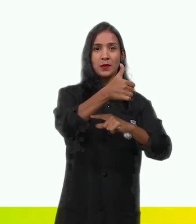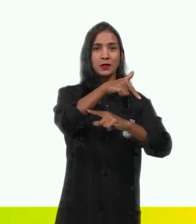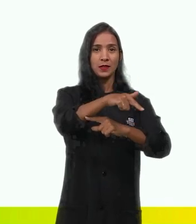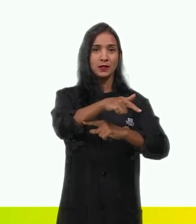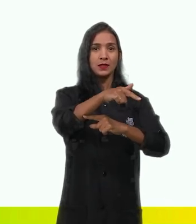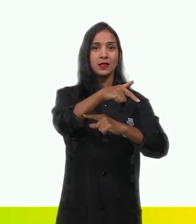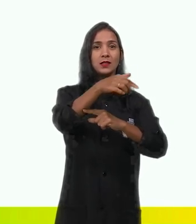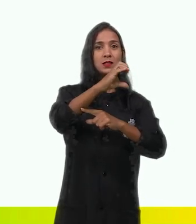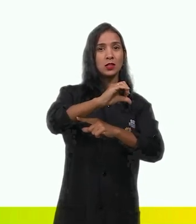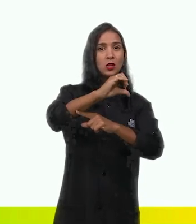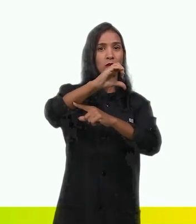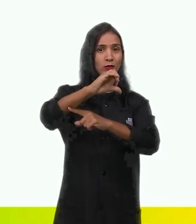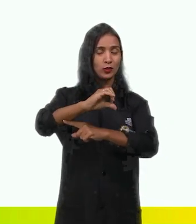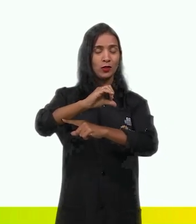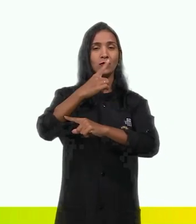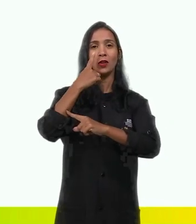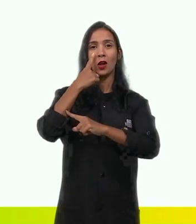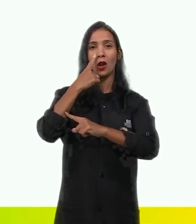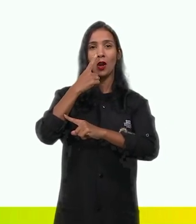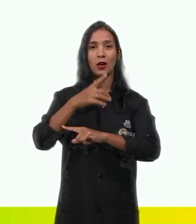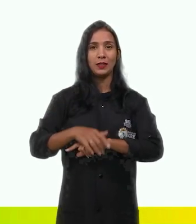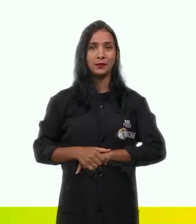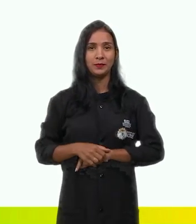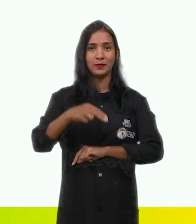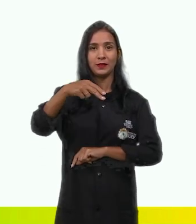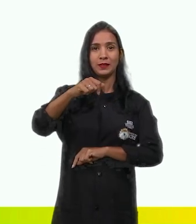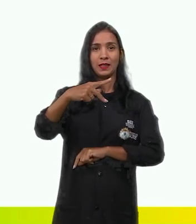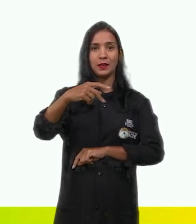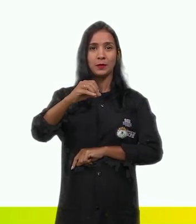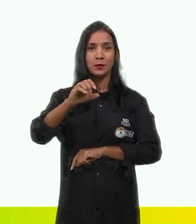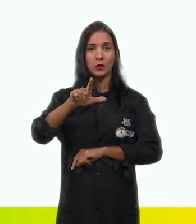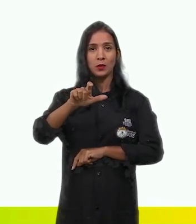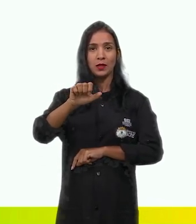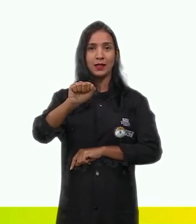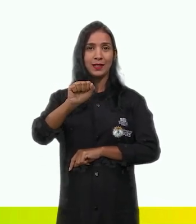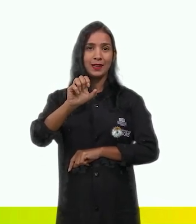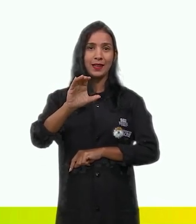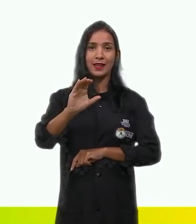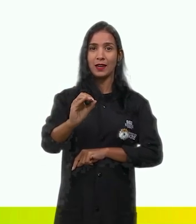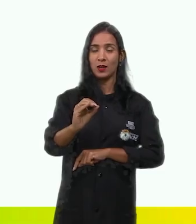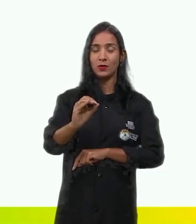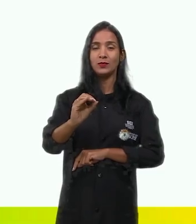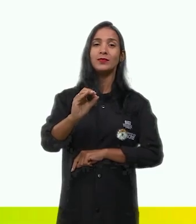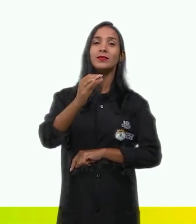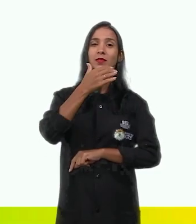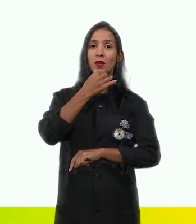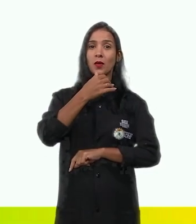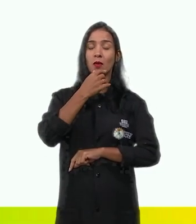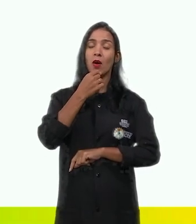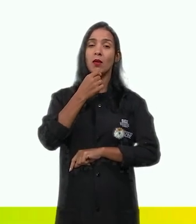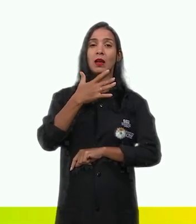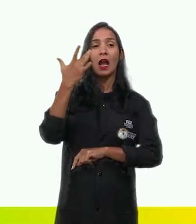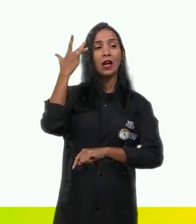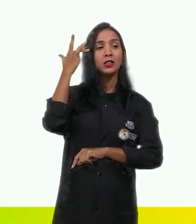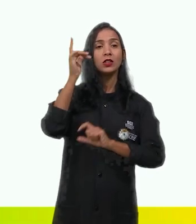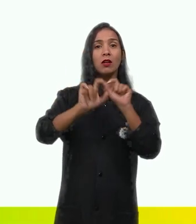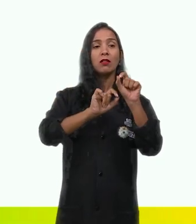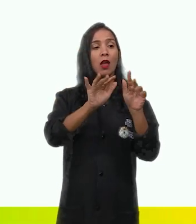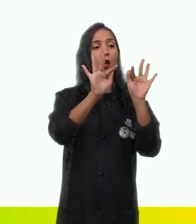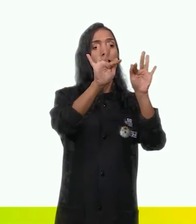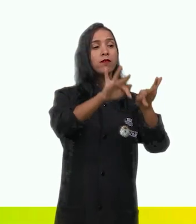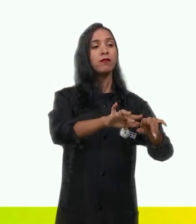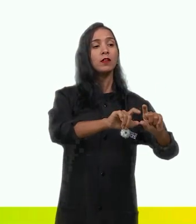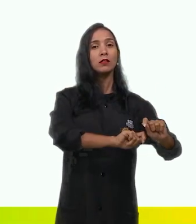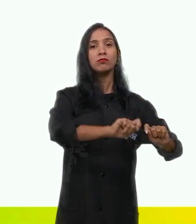1799, acompanha comigo, Napoleão Bonaparte. Para muitos, já era o fim da Revolução Francesa, quando